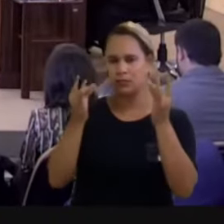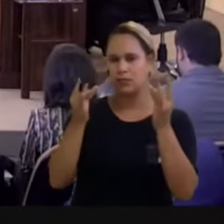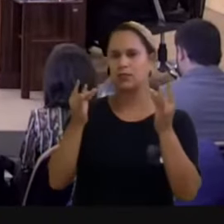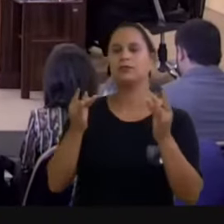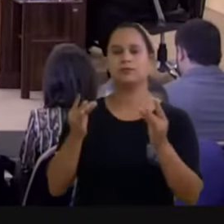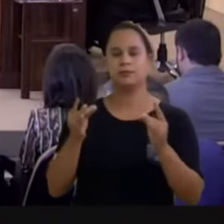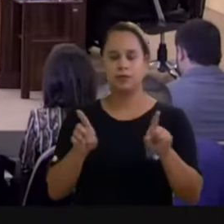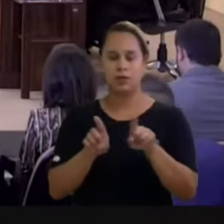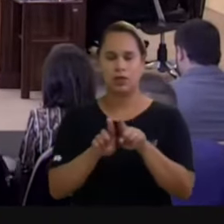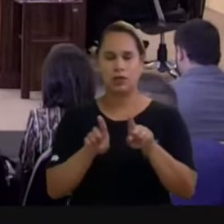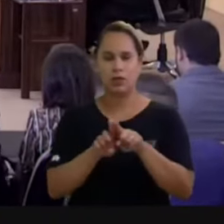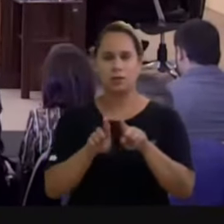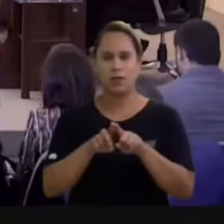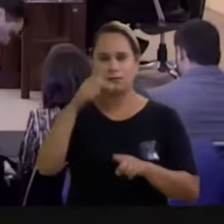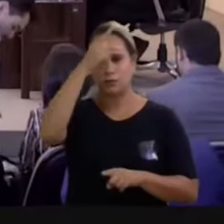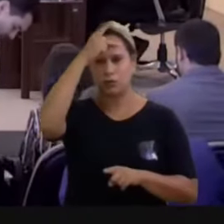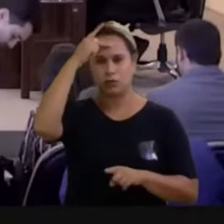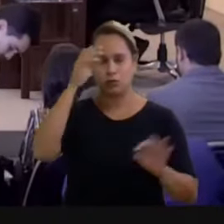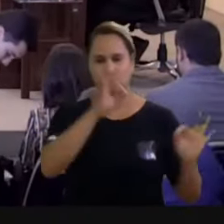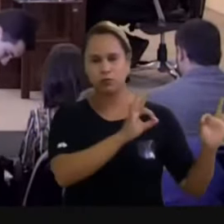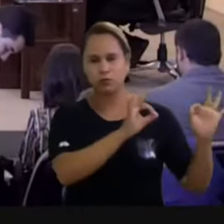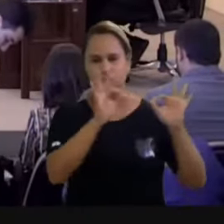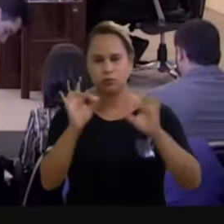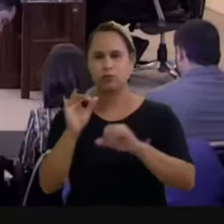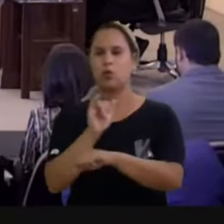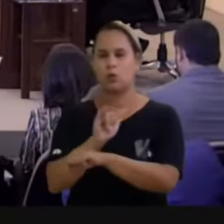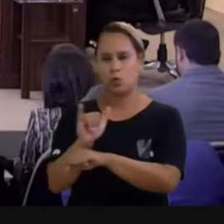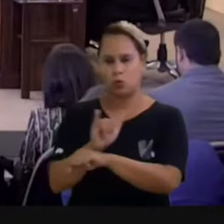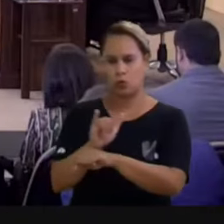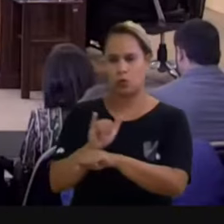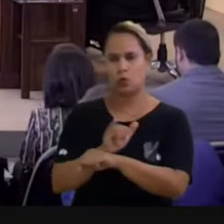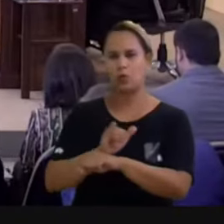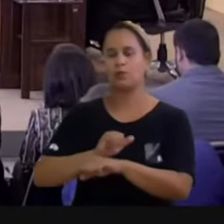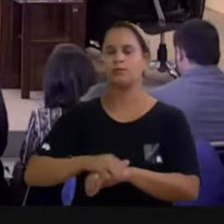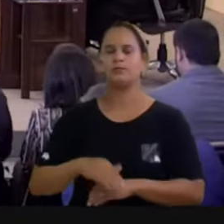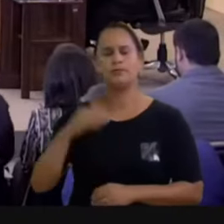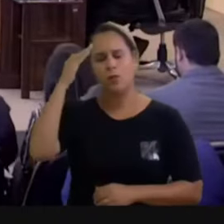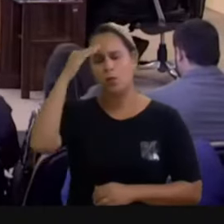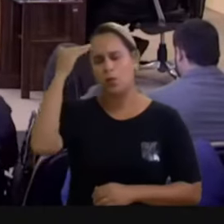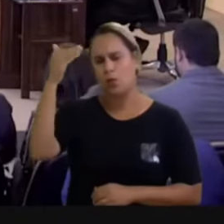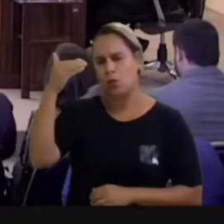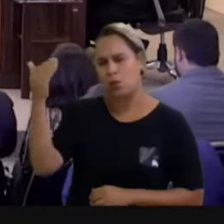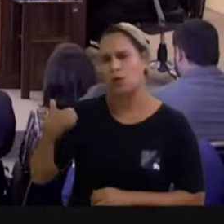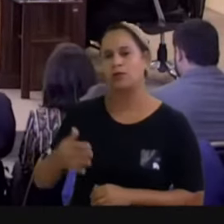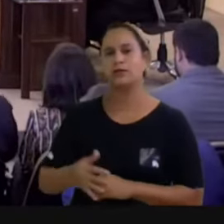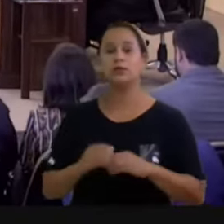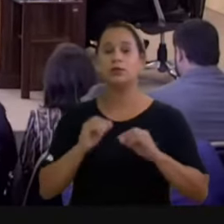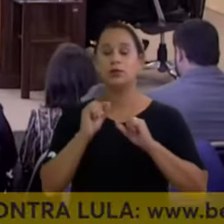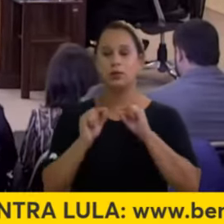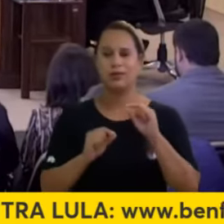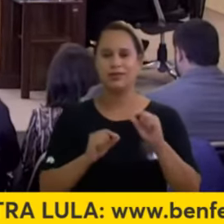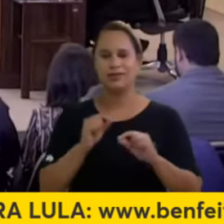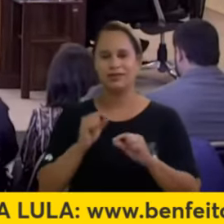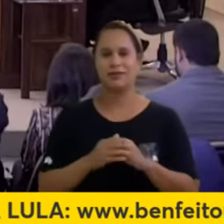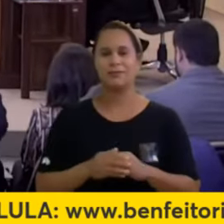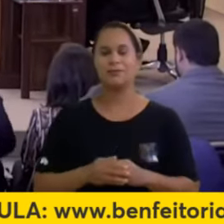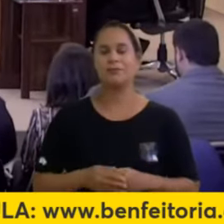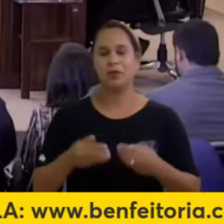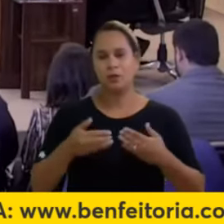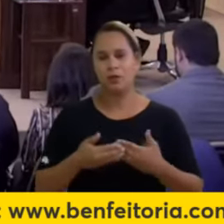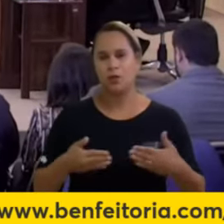acompanham pelo YouTube com esta breve saudação é que com muita honra declaram instalados nesse dia primo de